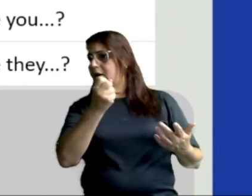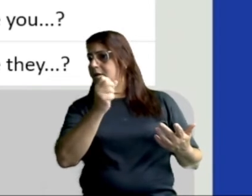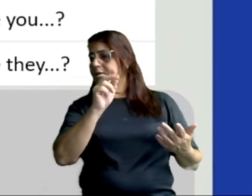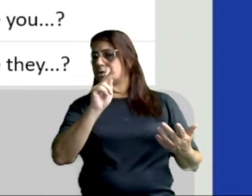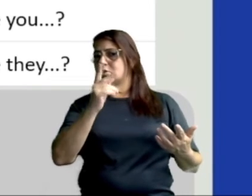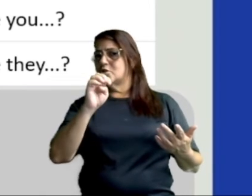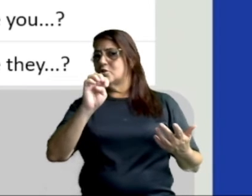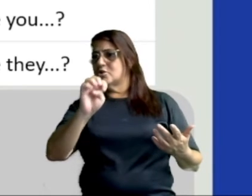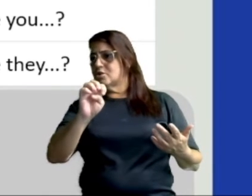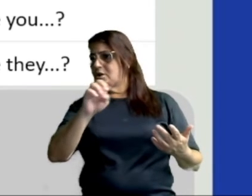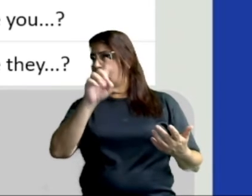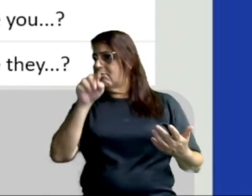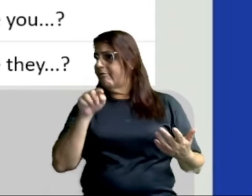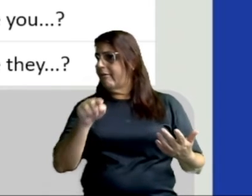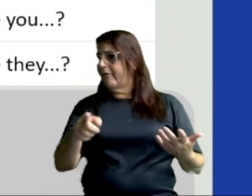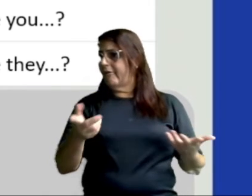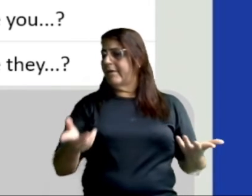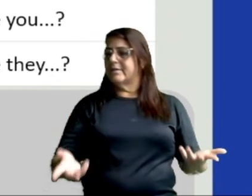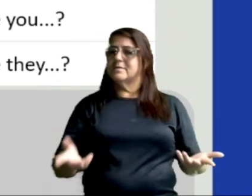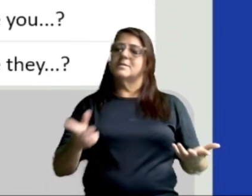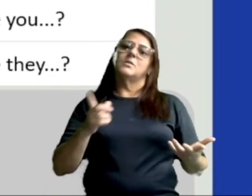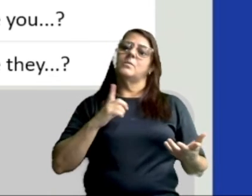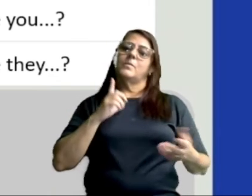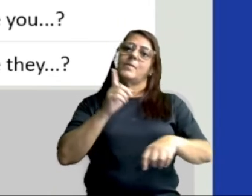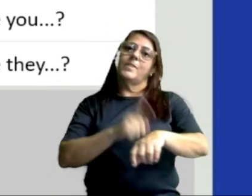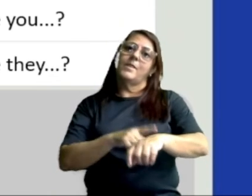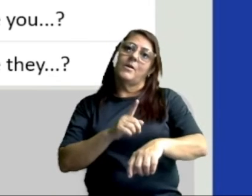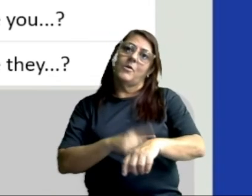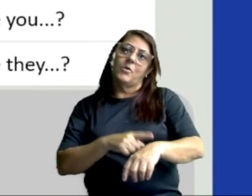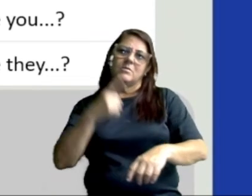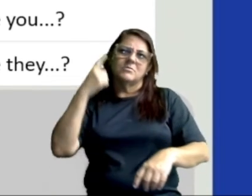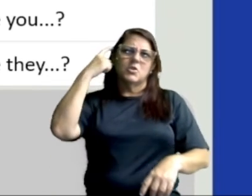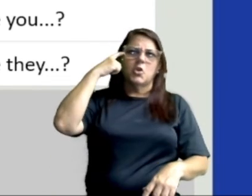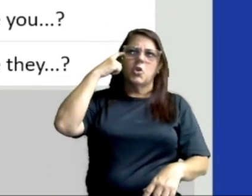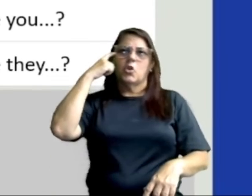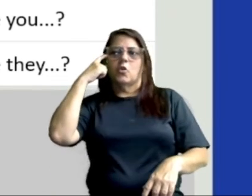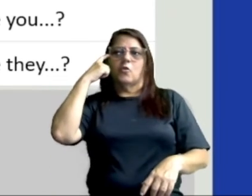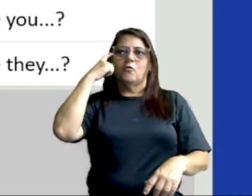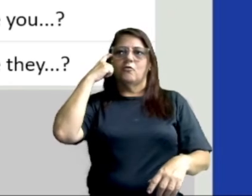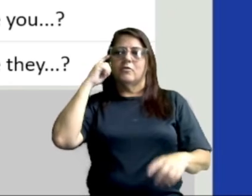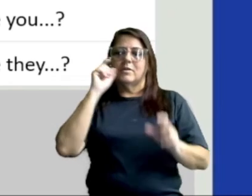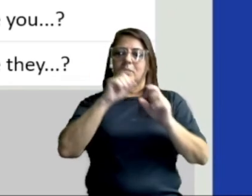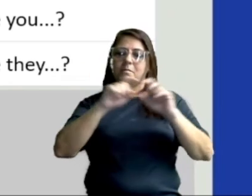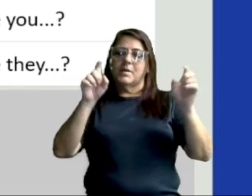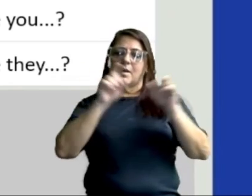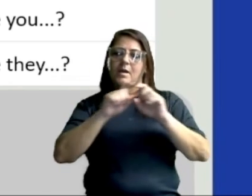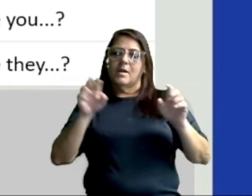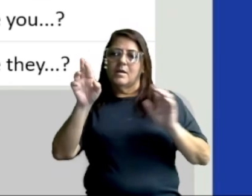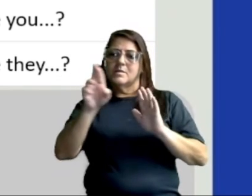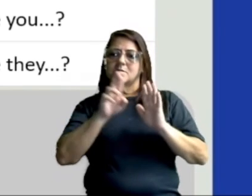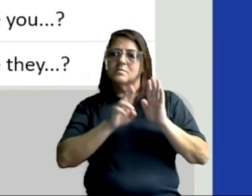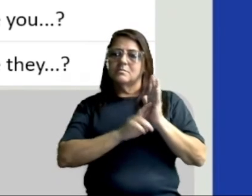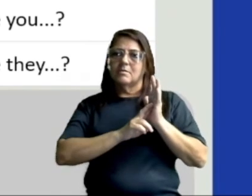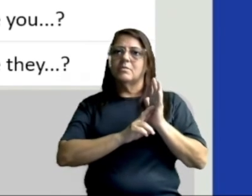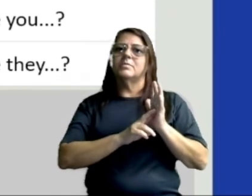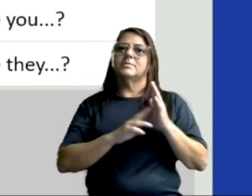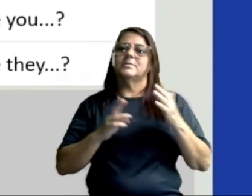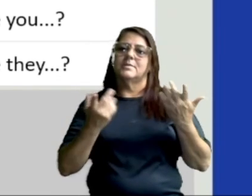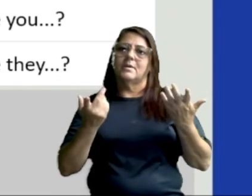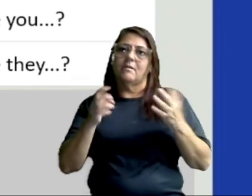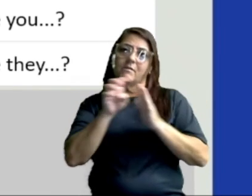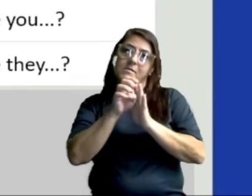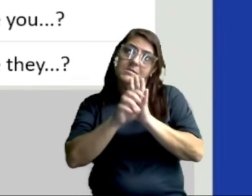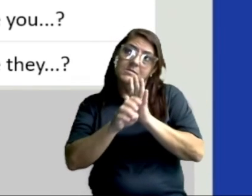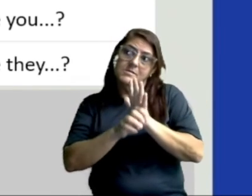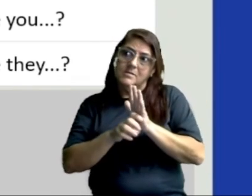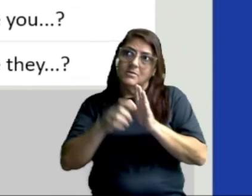te ajudar e muito na hora que você tiver dúvidas. Muito bom esse quadrinho para você que está